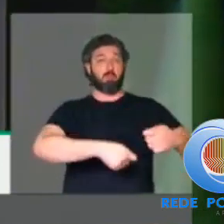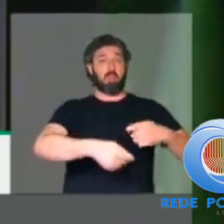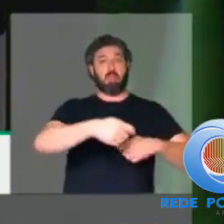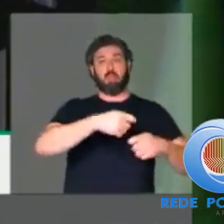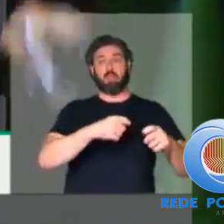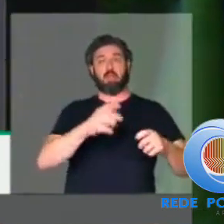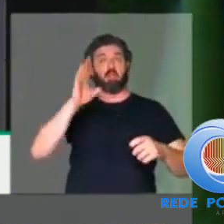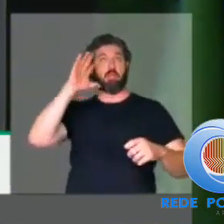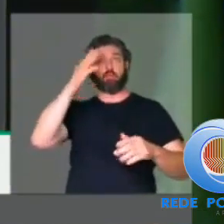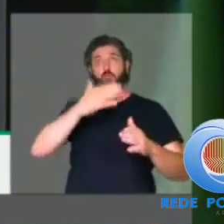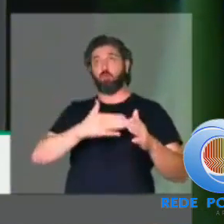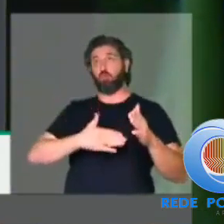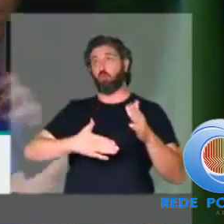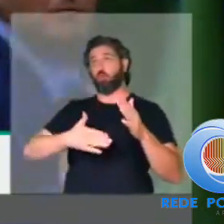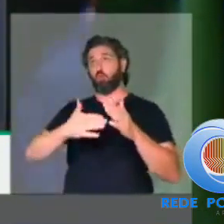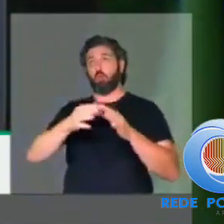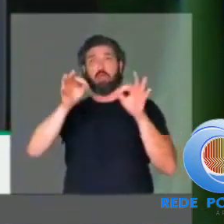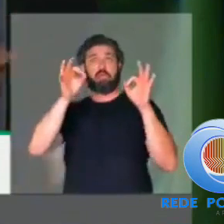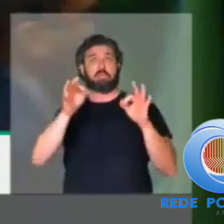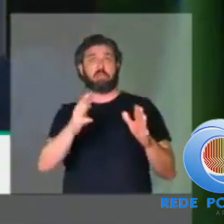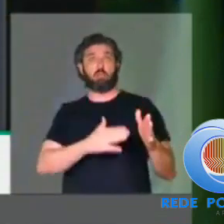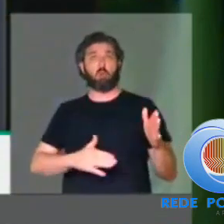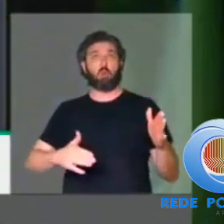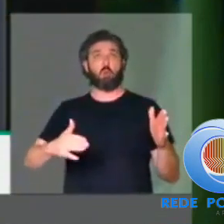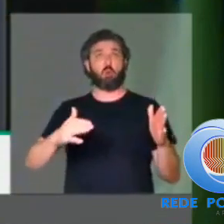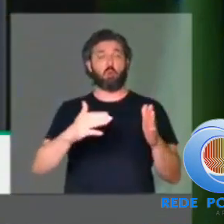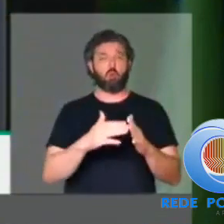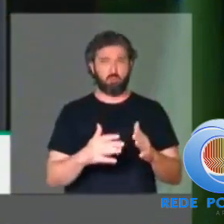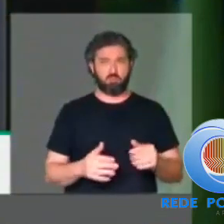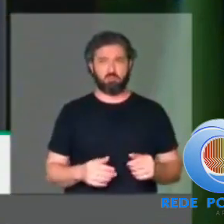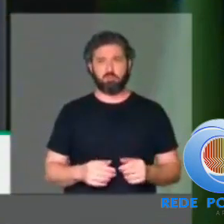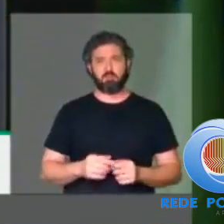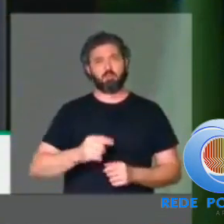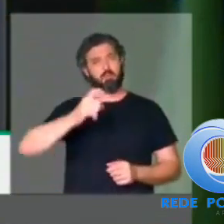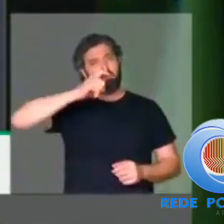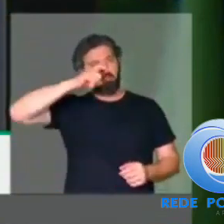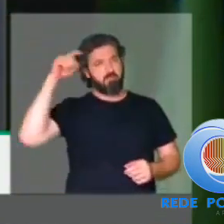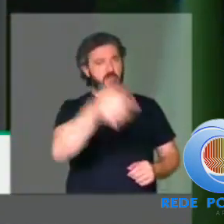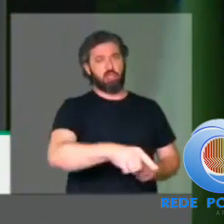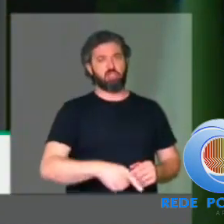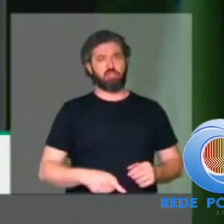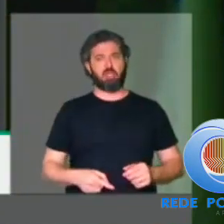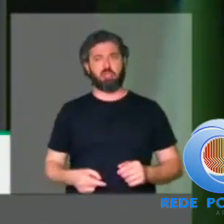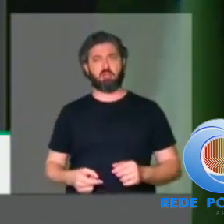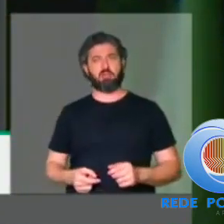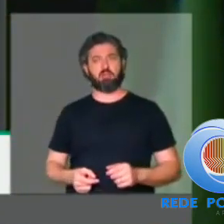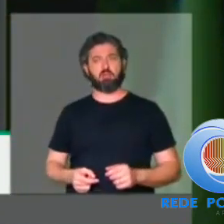que tudo resolvem, que tudo acertam. Mentira!